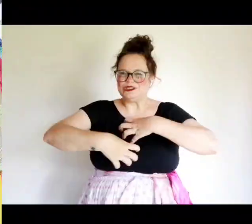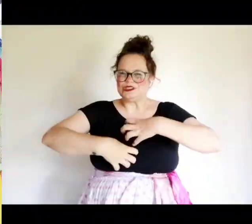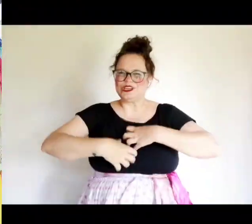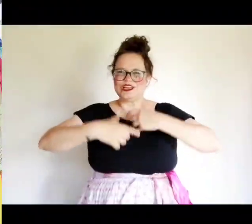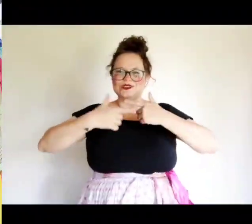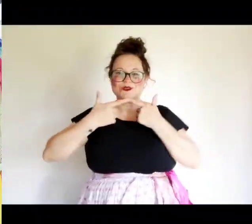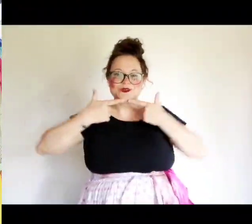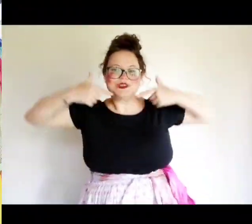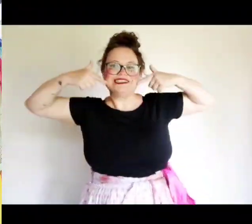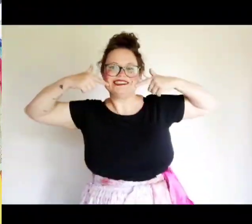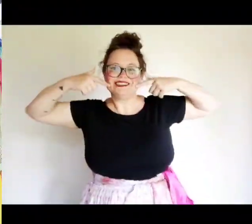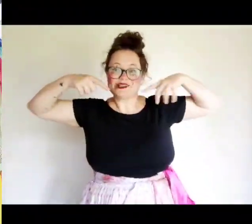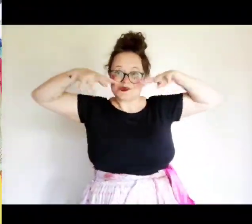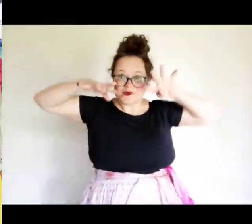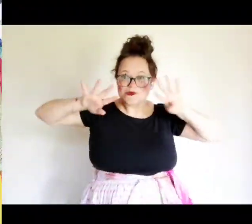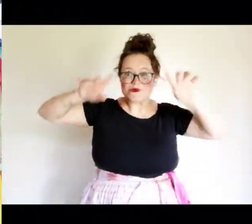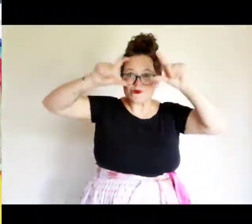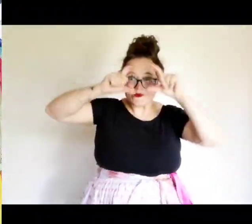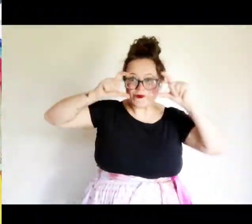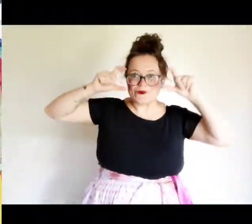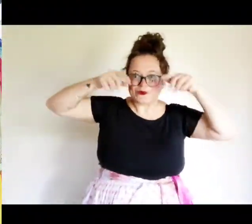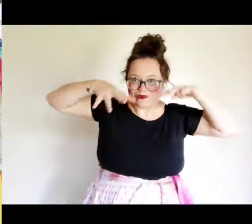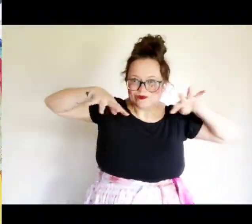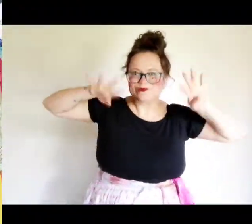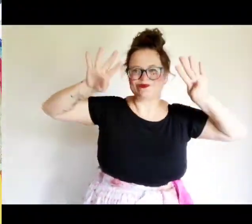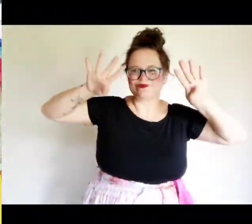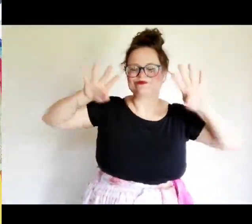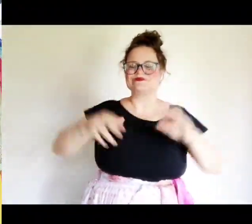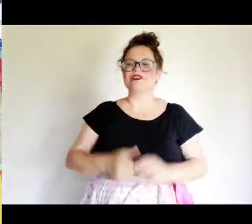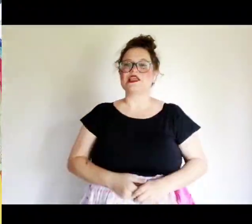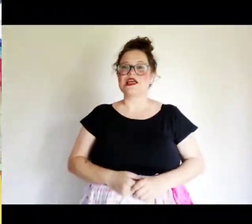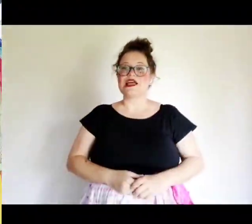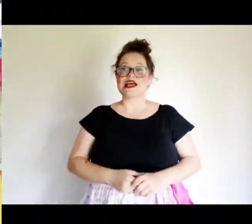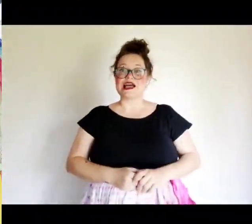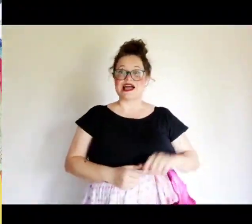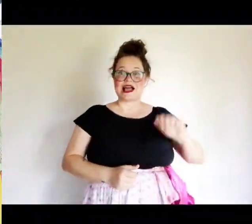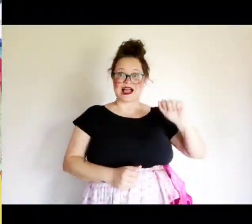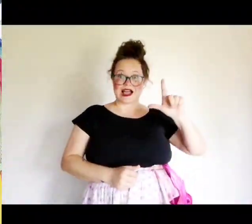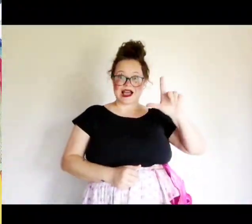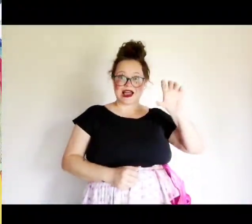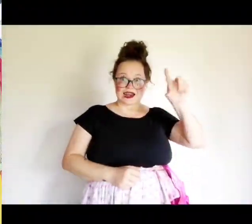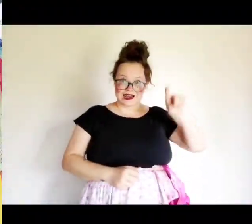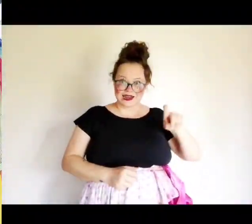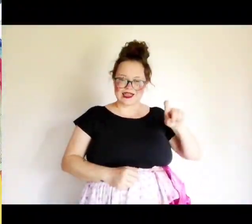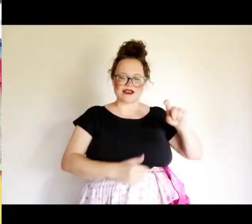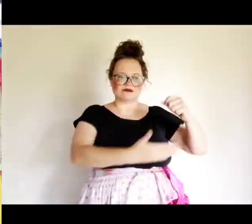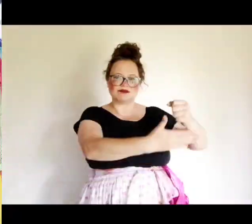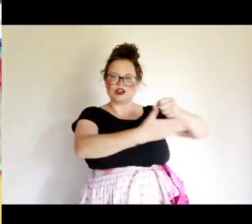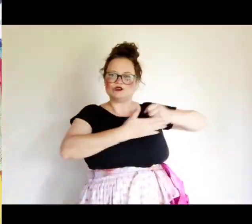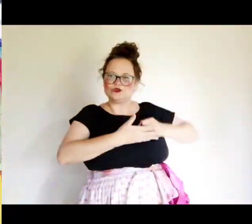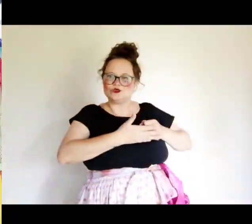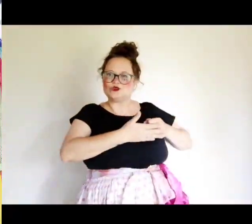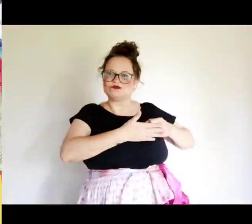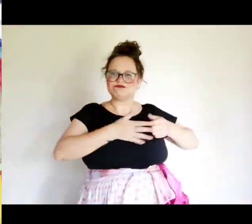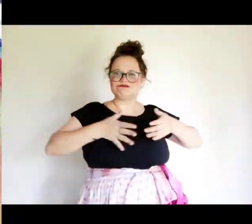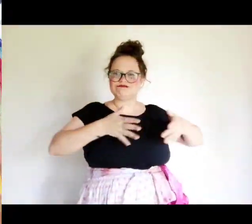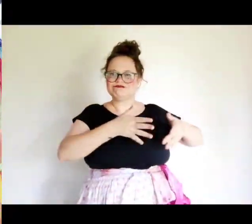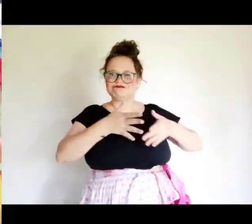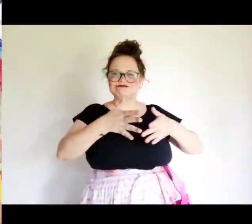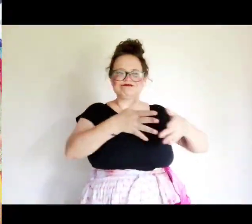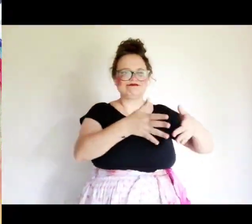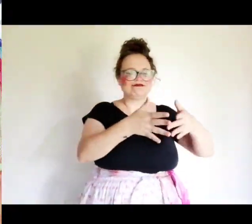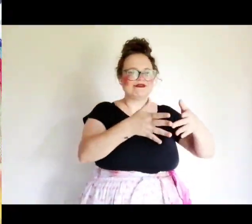sorrisos, bequinhos. Então ele foi conduzindo de uma forma incrível que